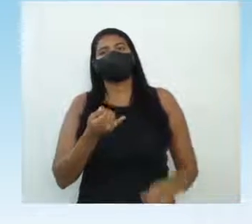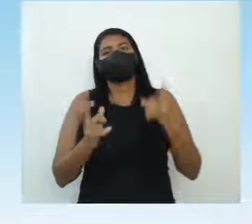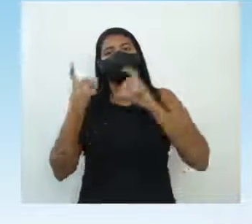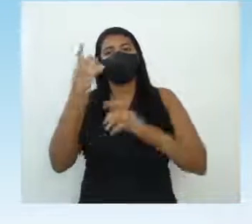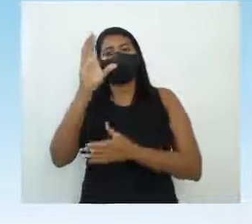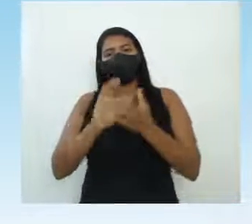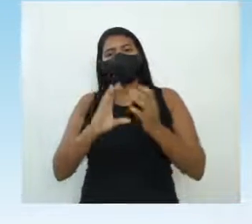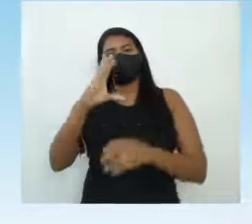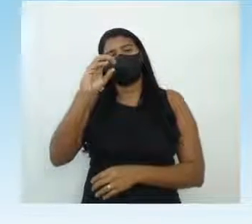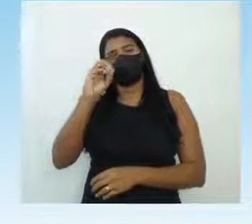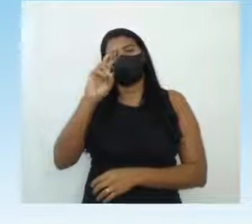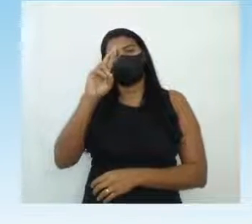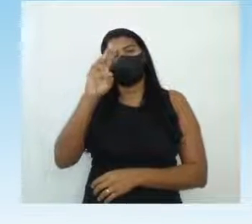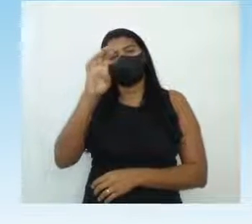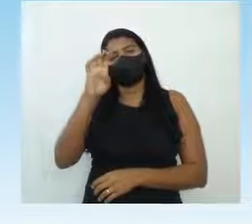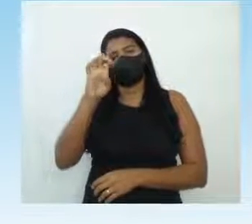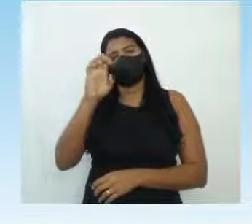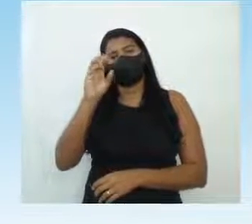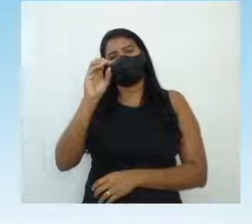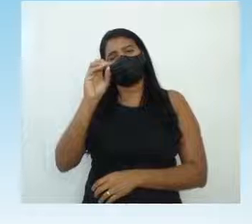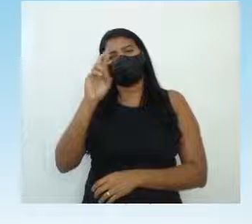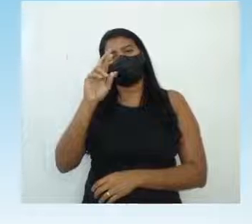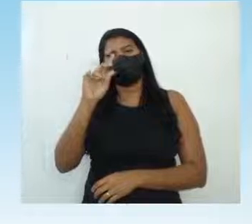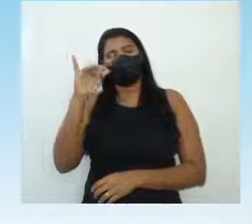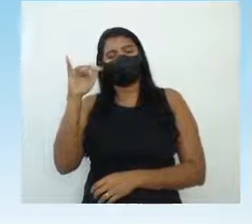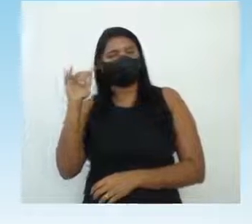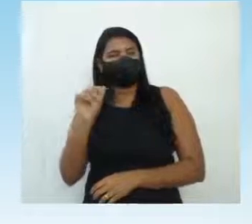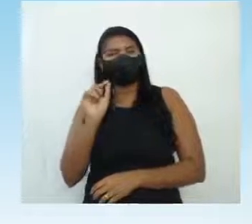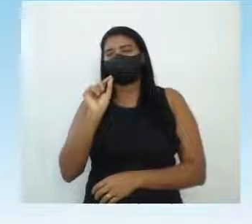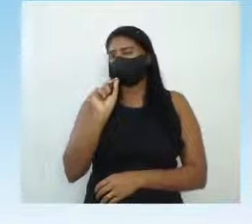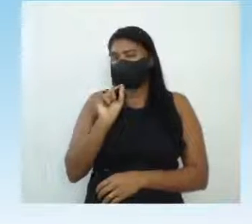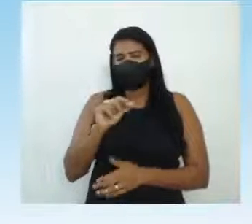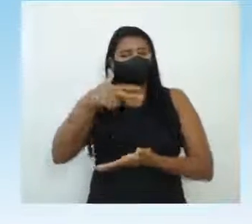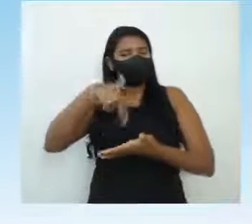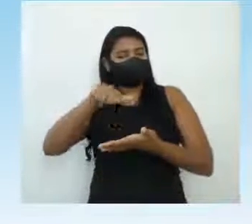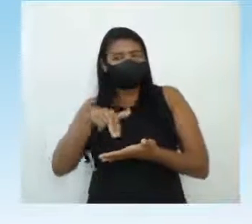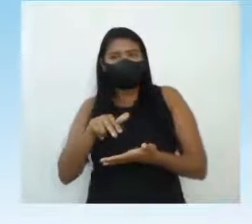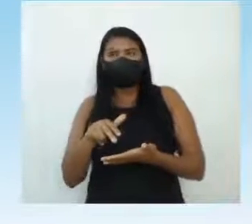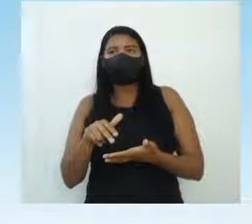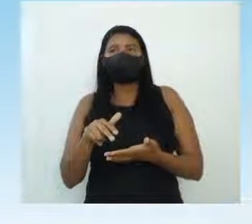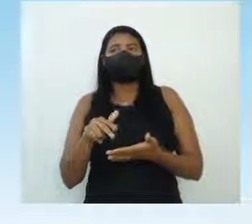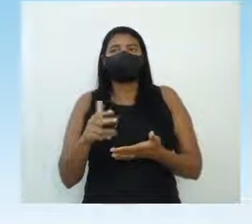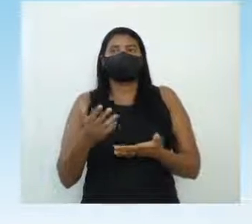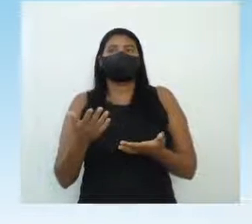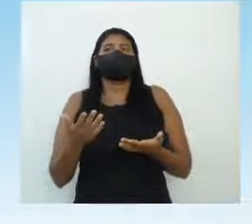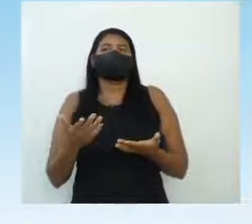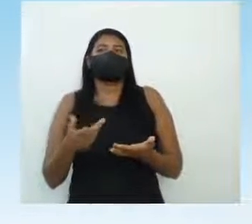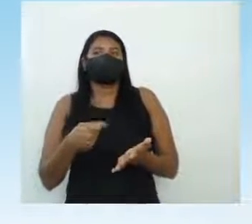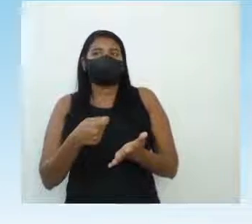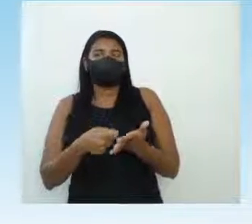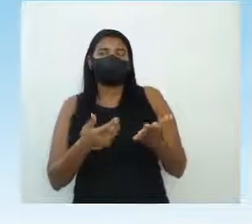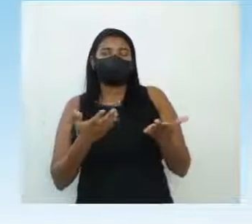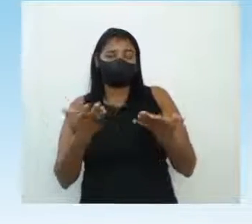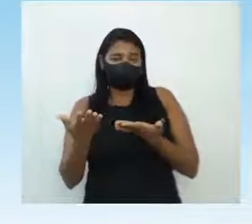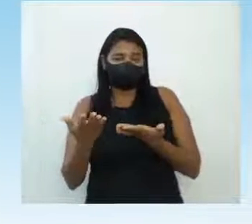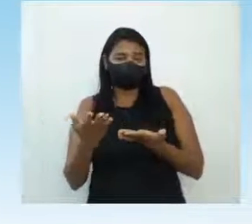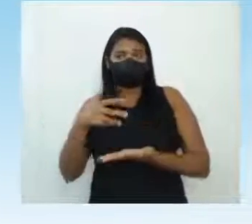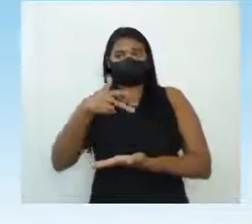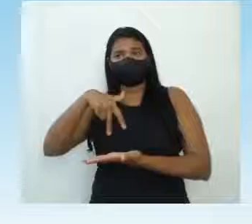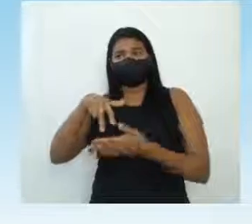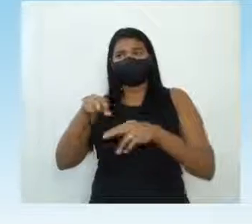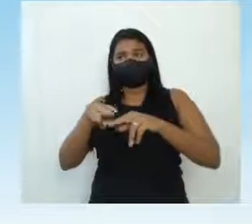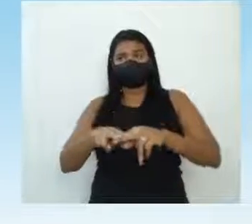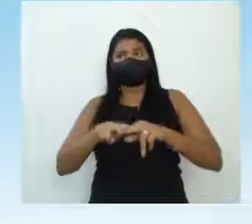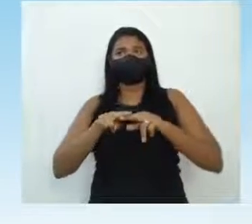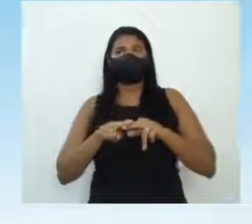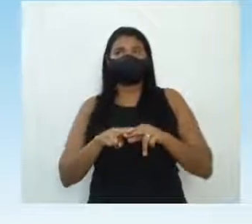que tem que ser aquela coreografia, né? Como no balé clássico, que é uma coisa mais existente com relação a isso. Porém,